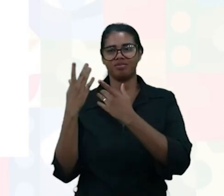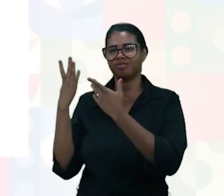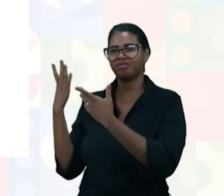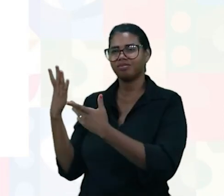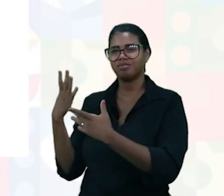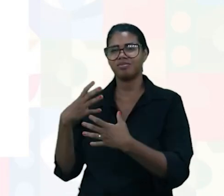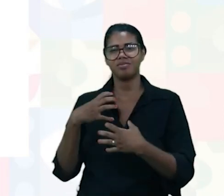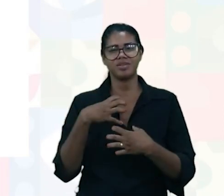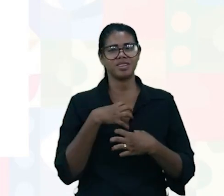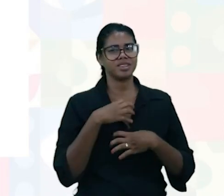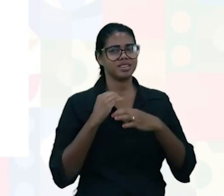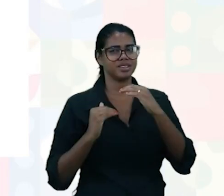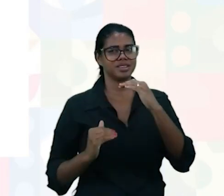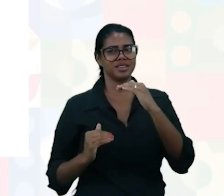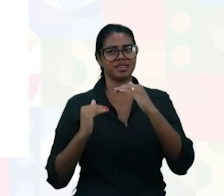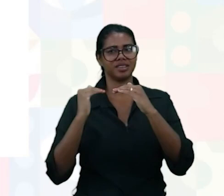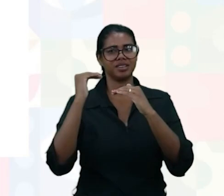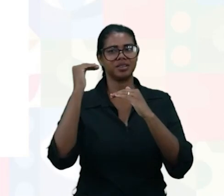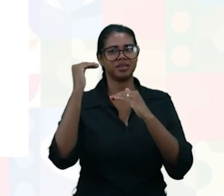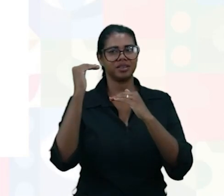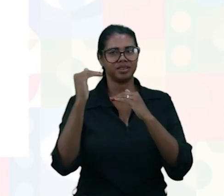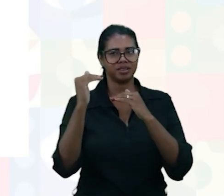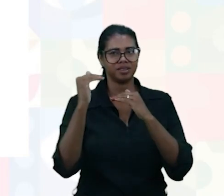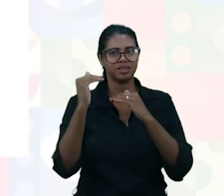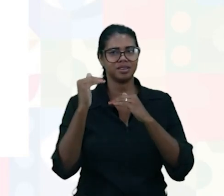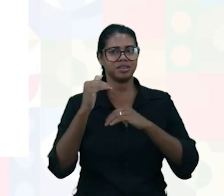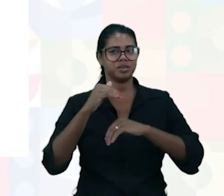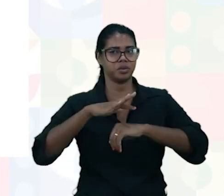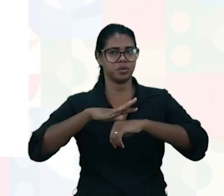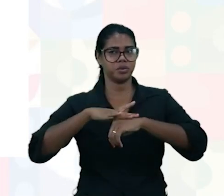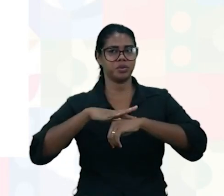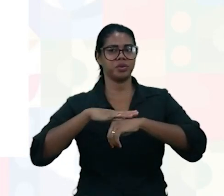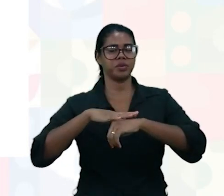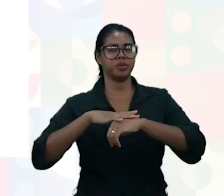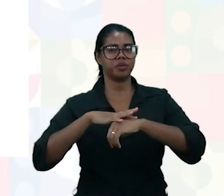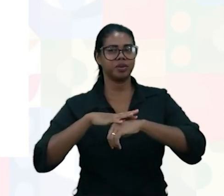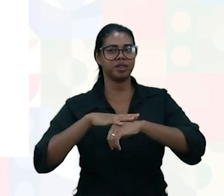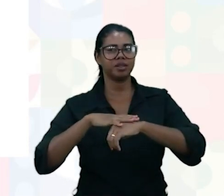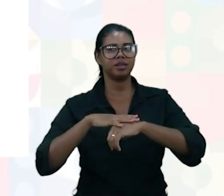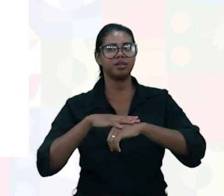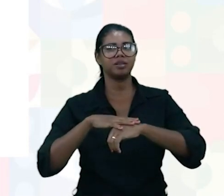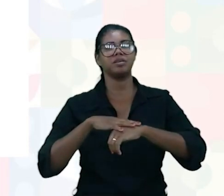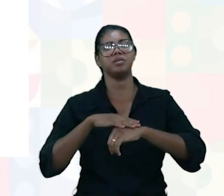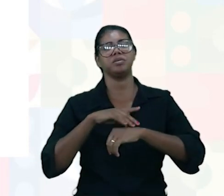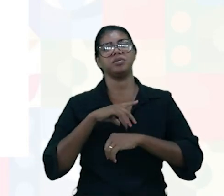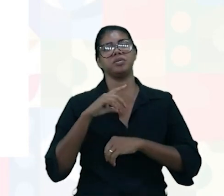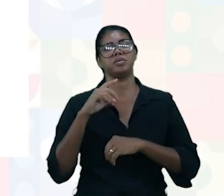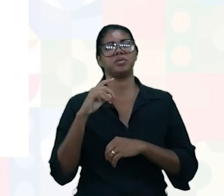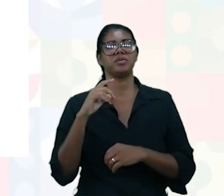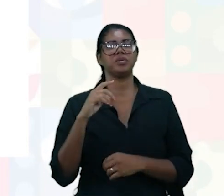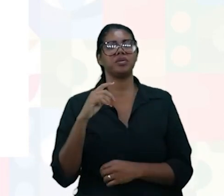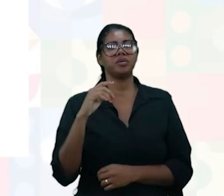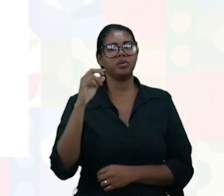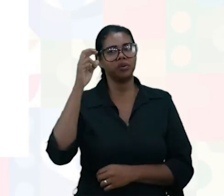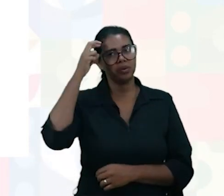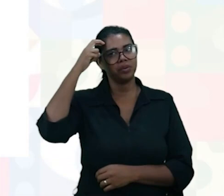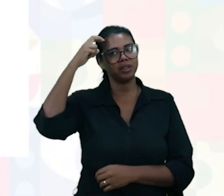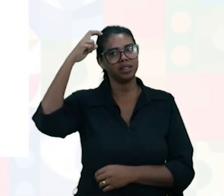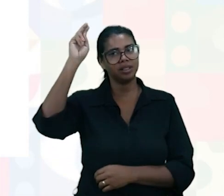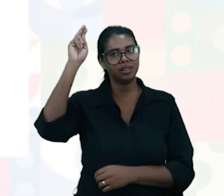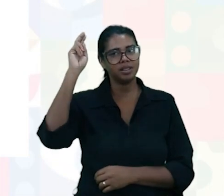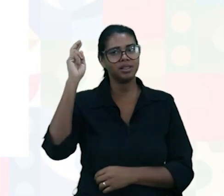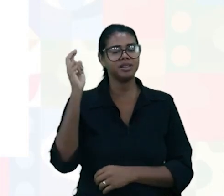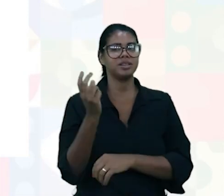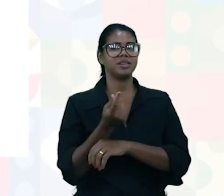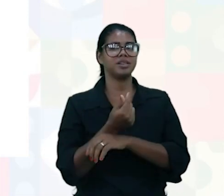diz superior a grupos pela cor, pelo que a gente, né, tem de conhecimento intelectual, de